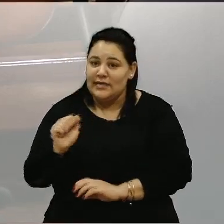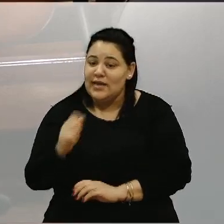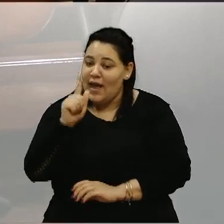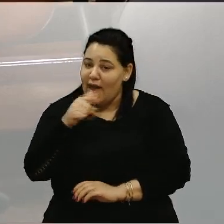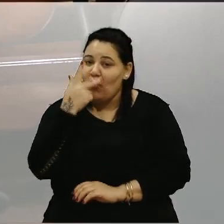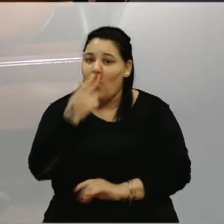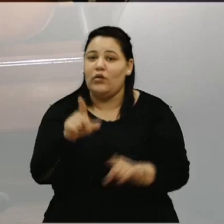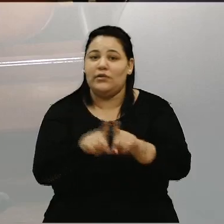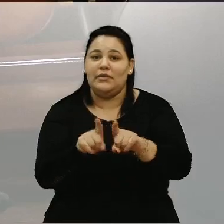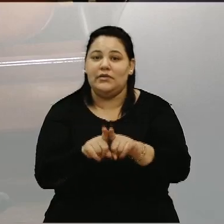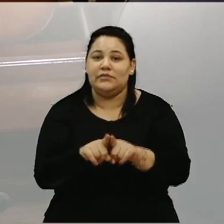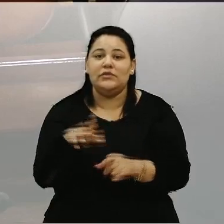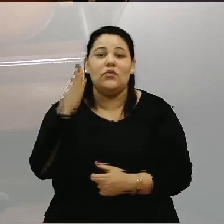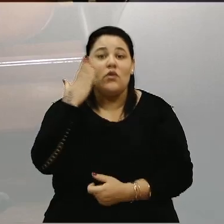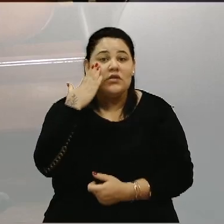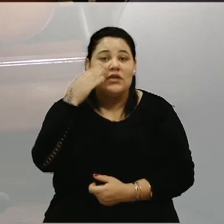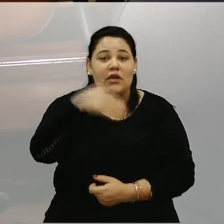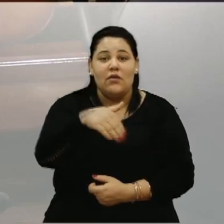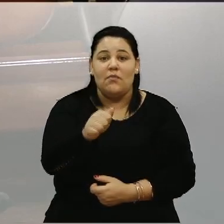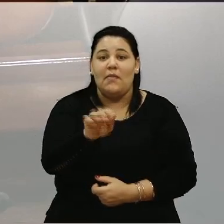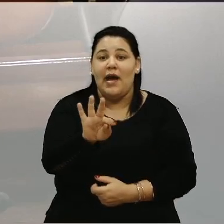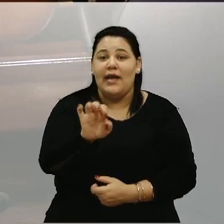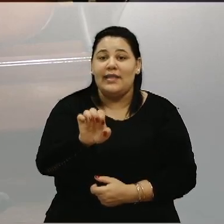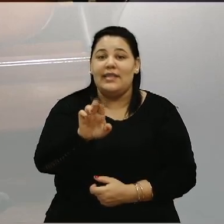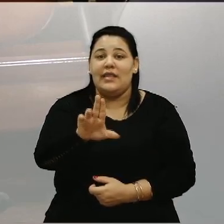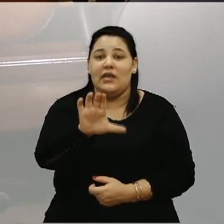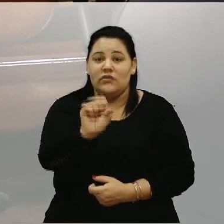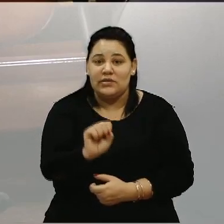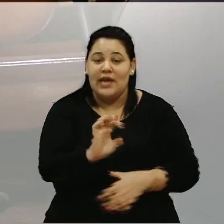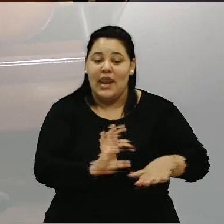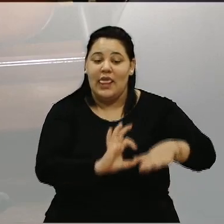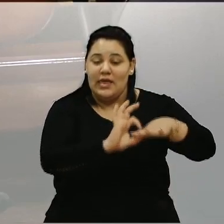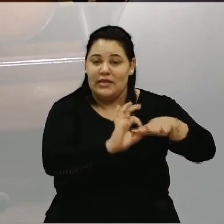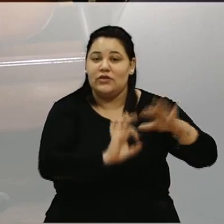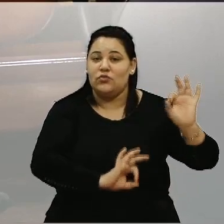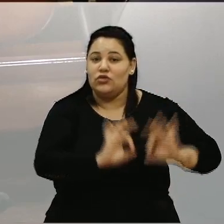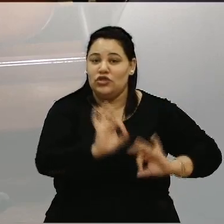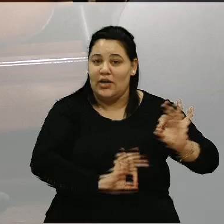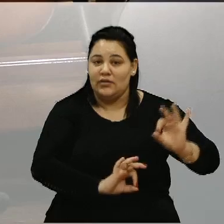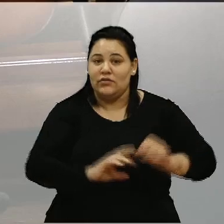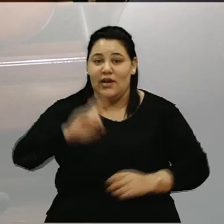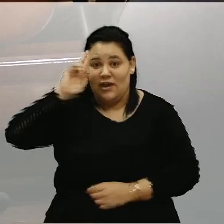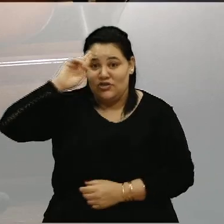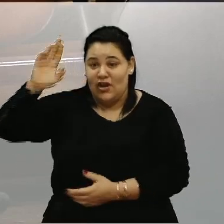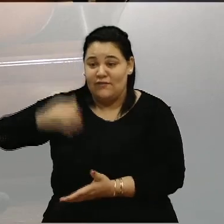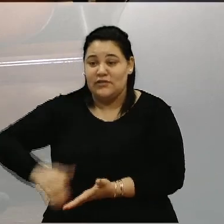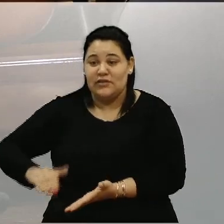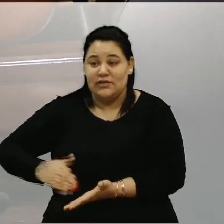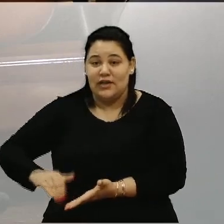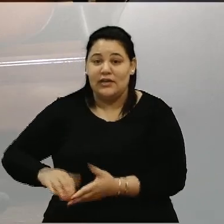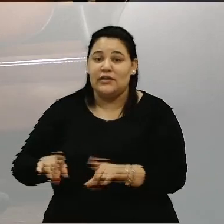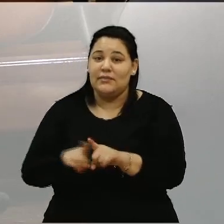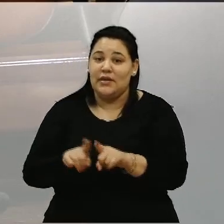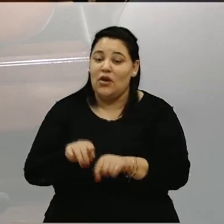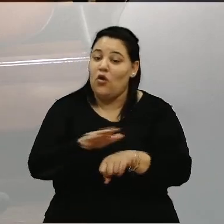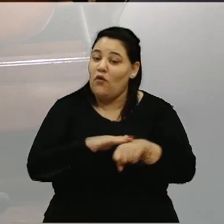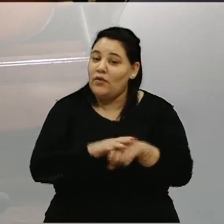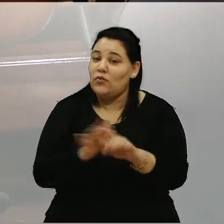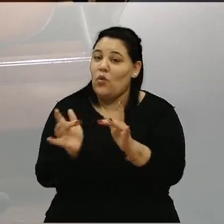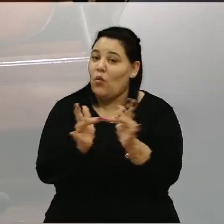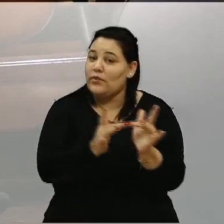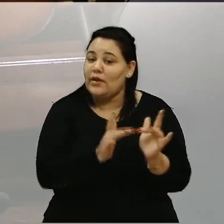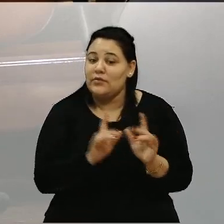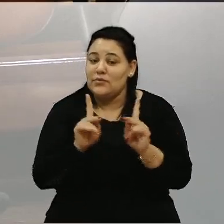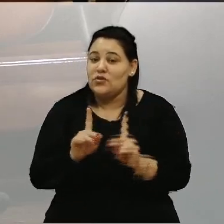Então eu sei que o Matheus, que está liderando esse processo, a chefe de gabinete, conversem com as partes interessadas para